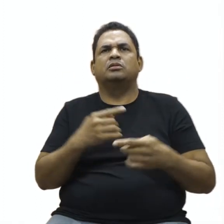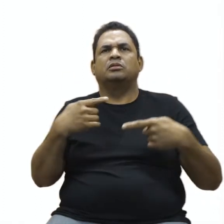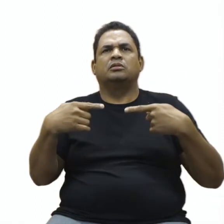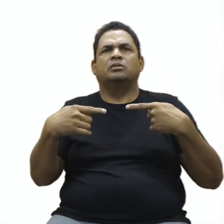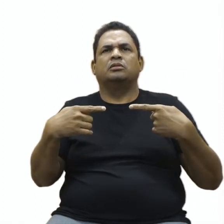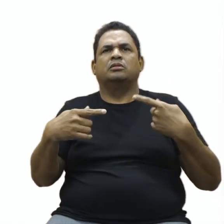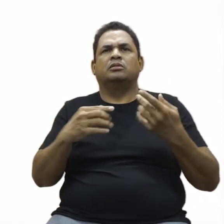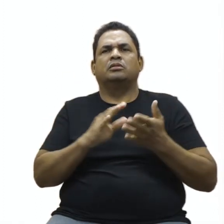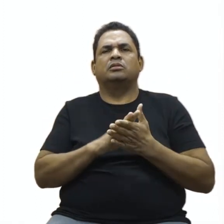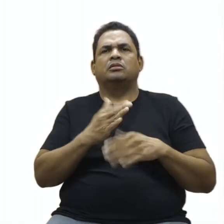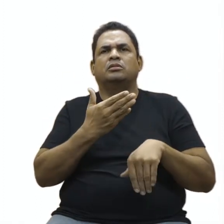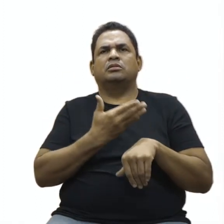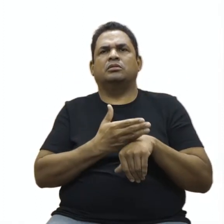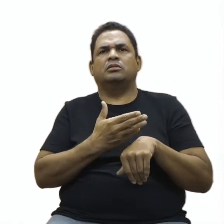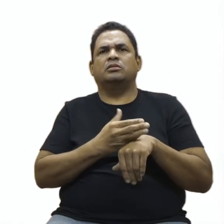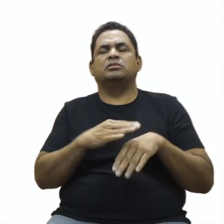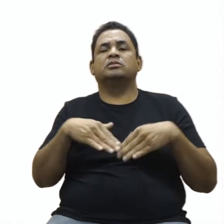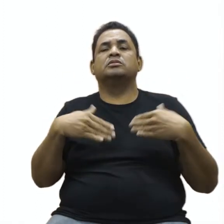com a prática